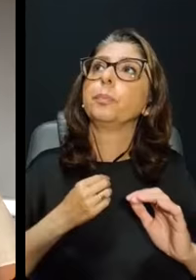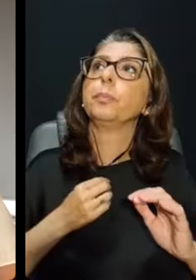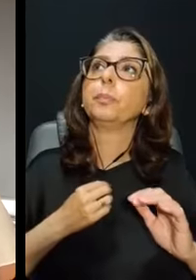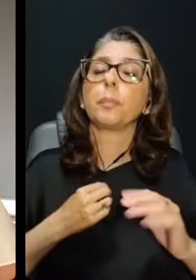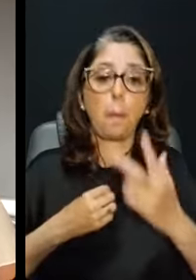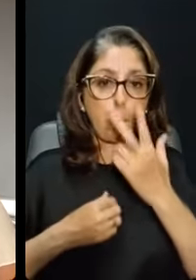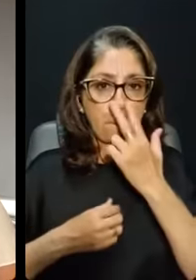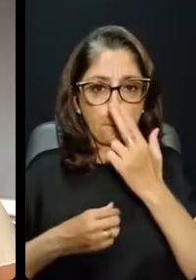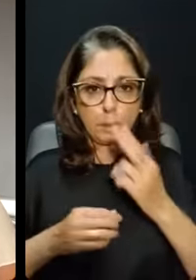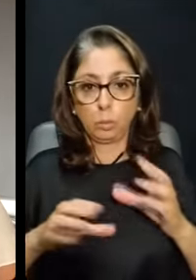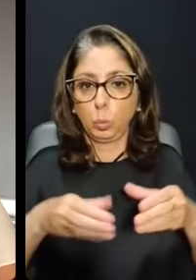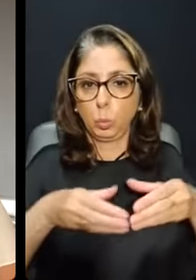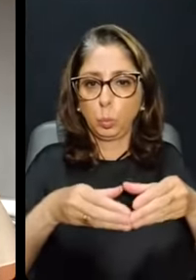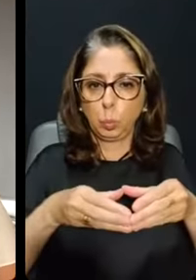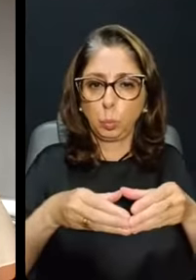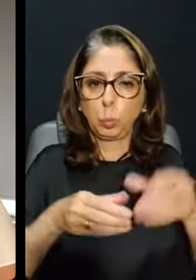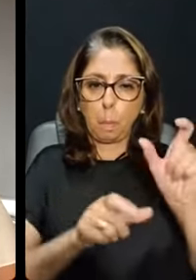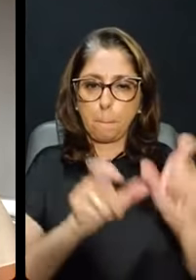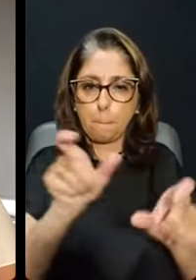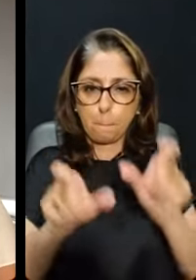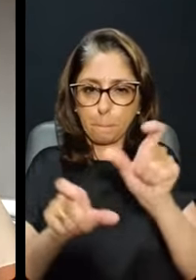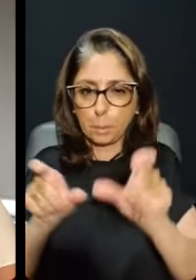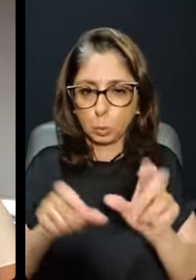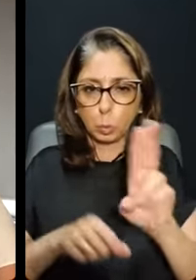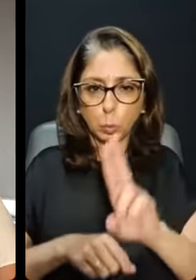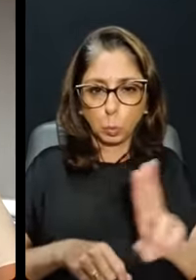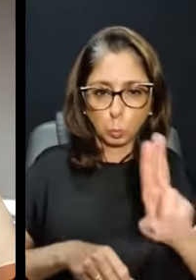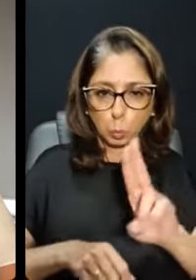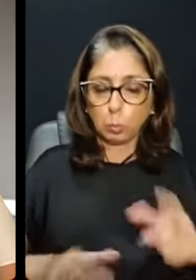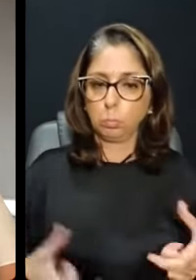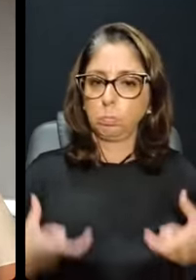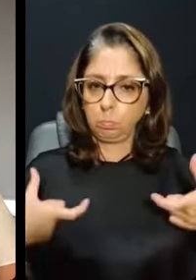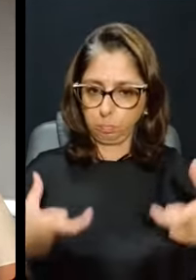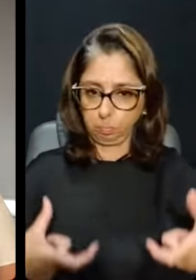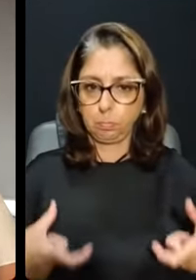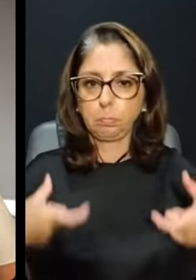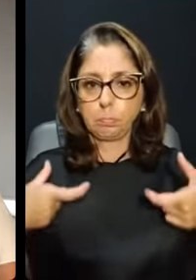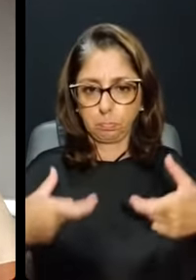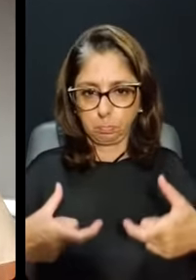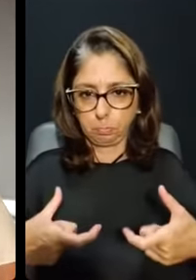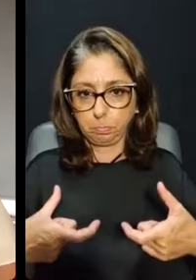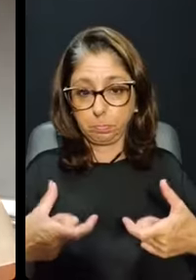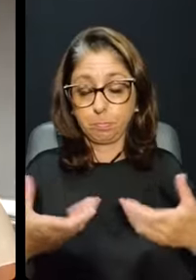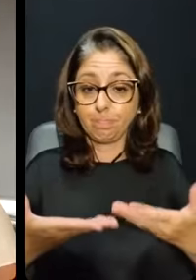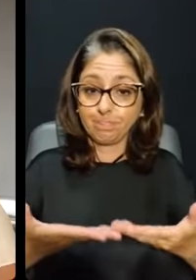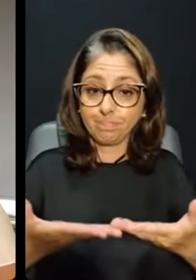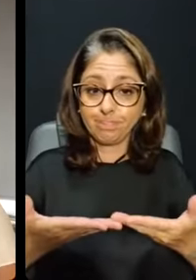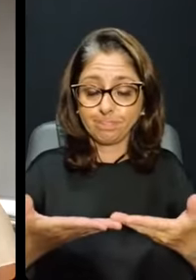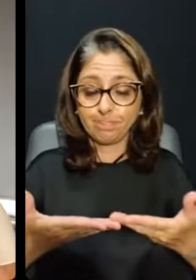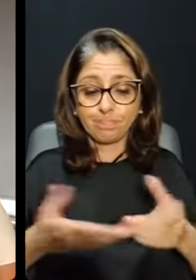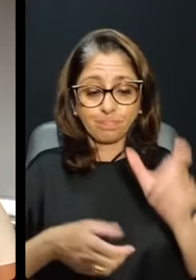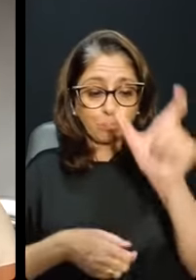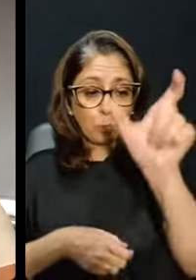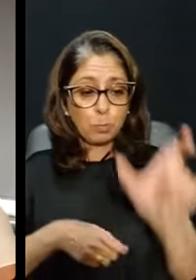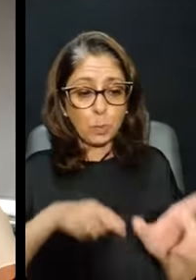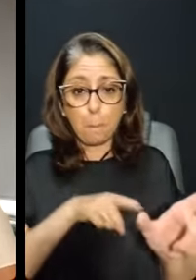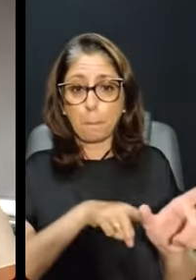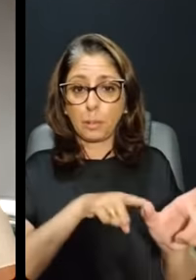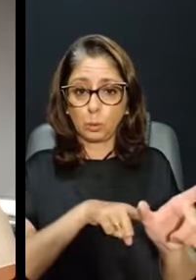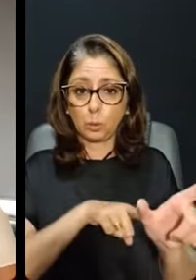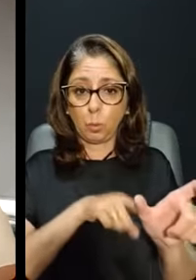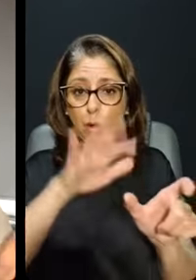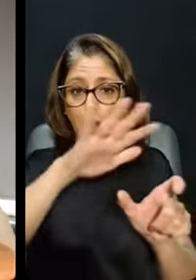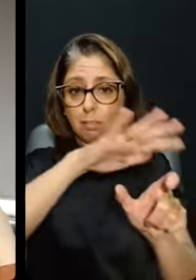de roda, mas ao mesmo tempo ele tira a pessoa. É como se todo mundo tivesse nivelado e todo mundo tivesse a